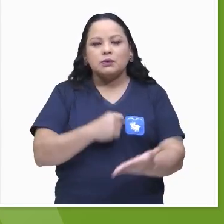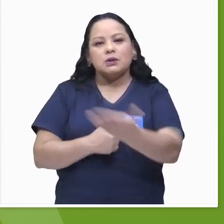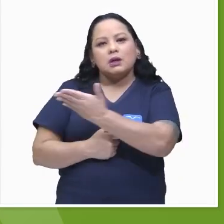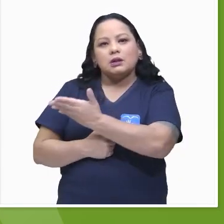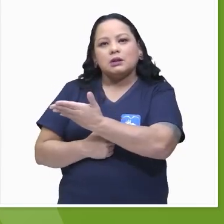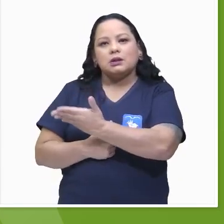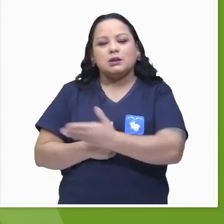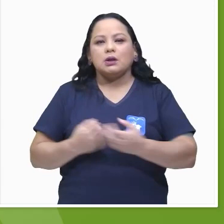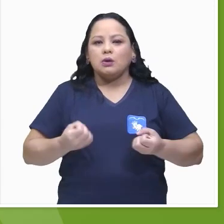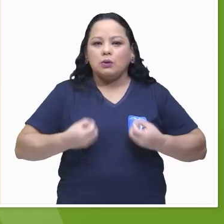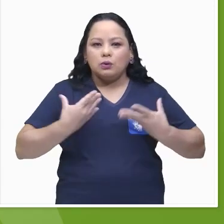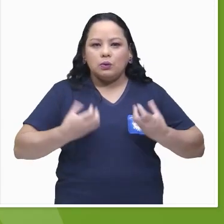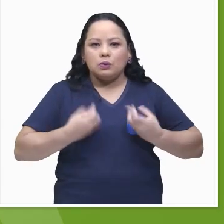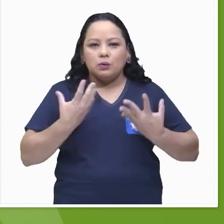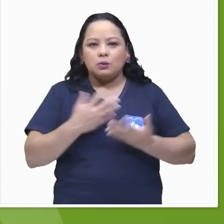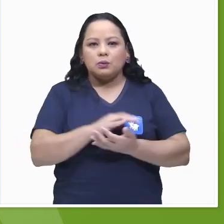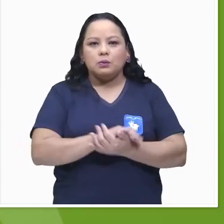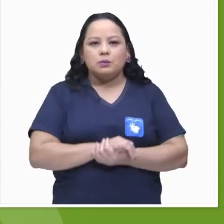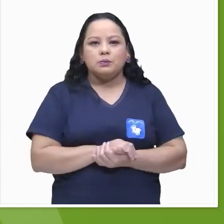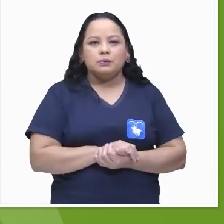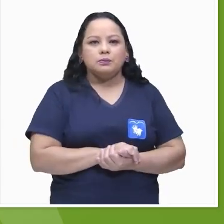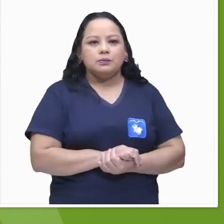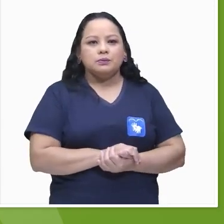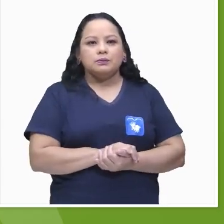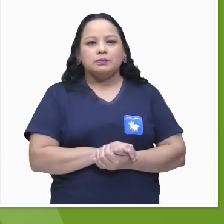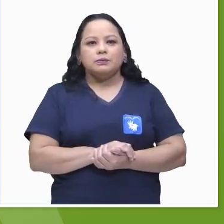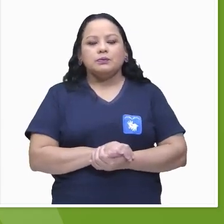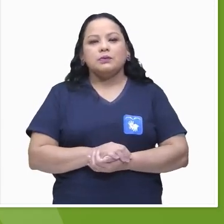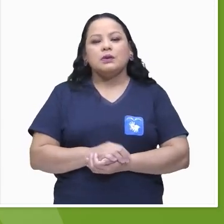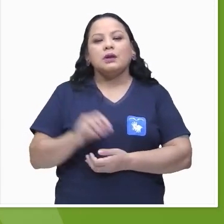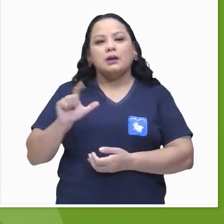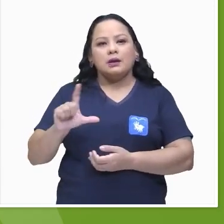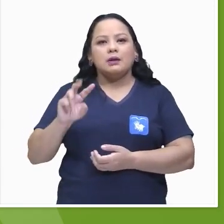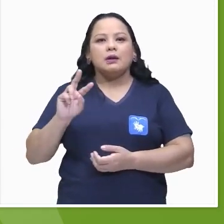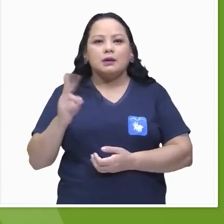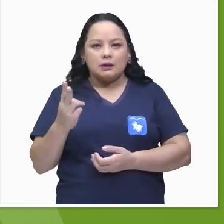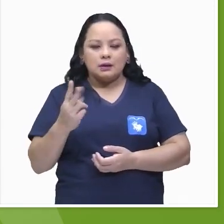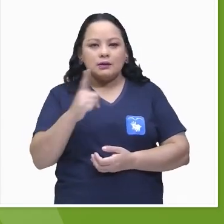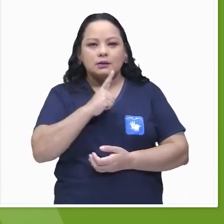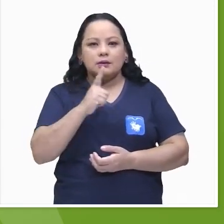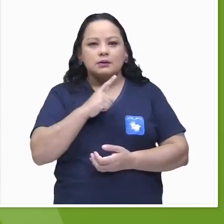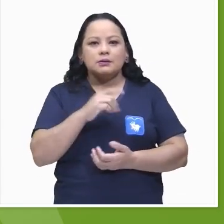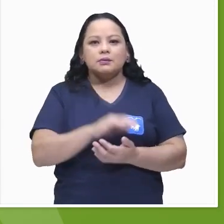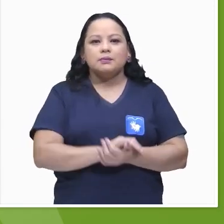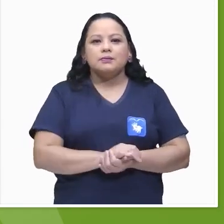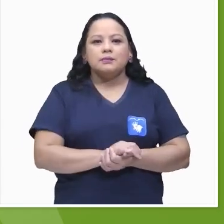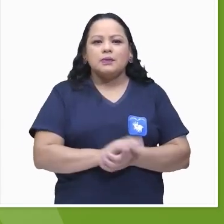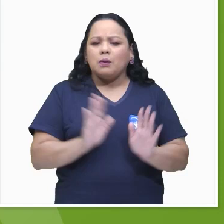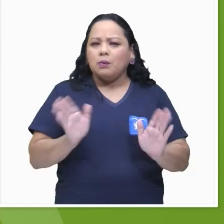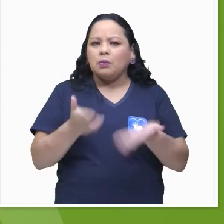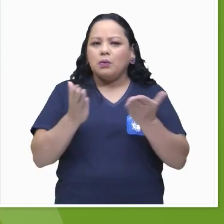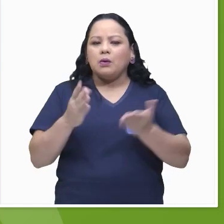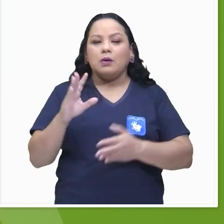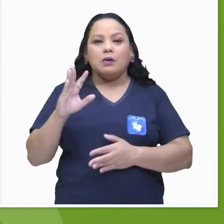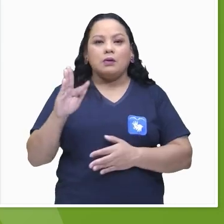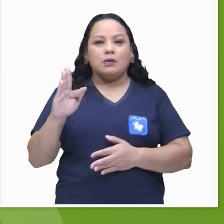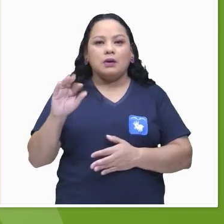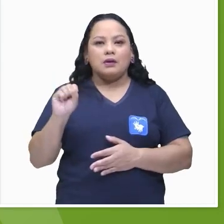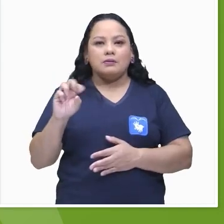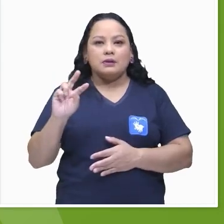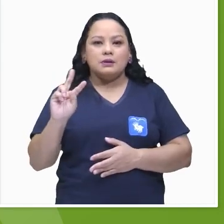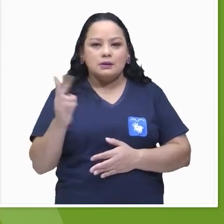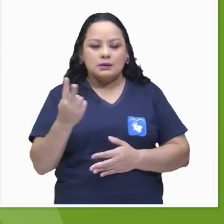hormônio luteinizante, tá? Que é o LH, e o folículo estimulante, que é o FSH,